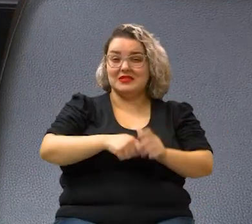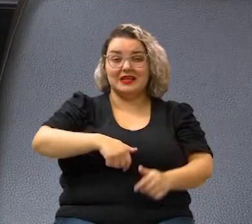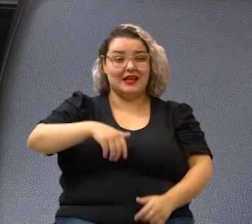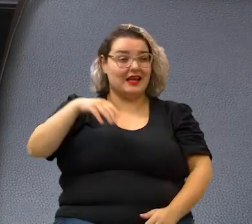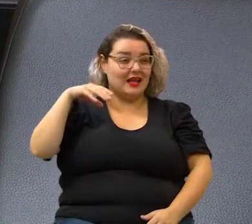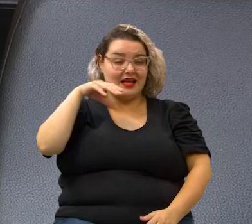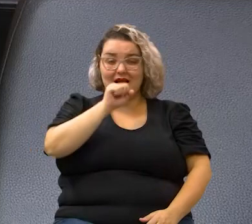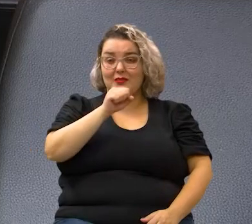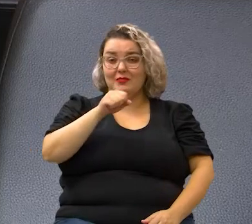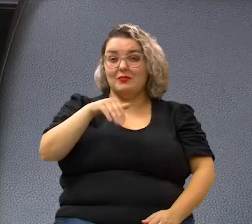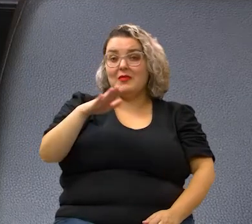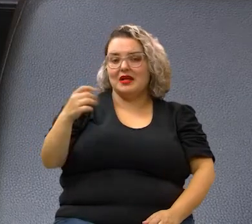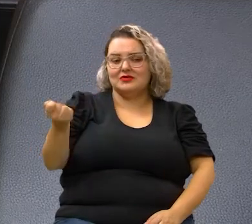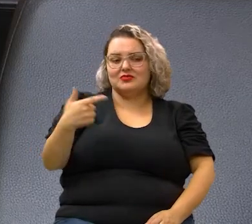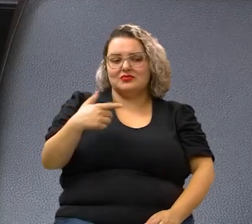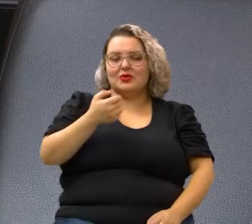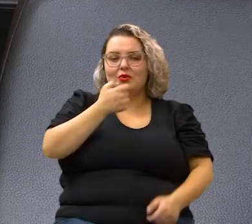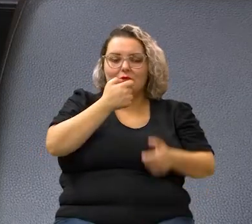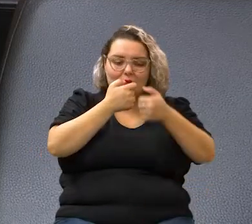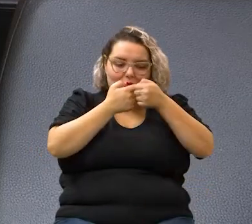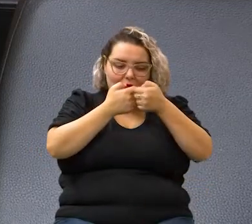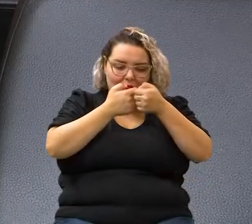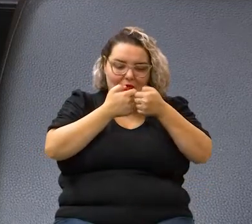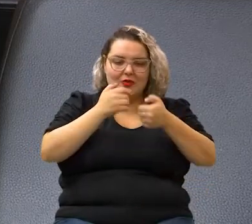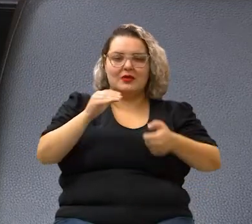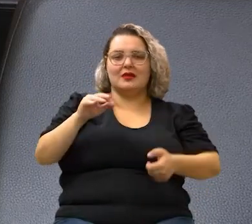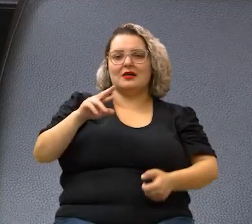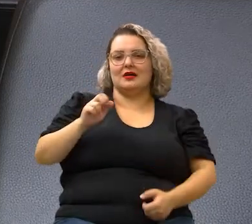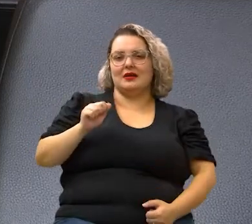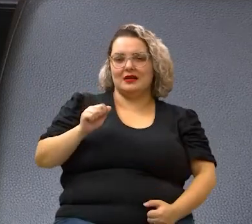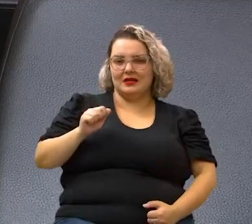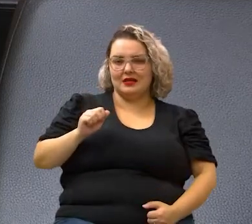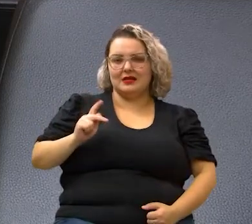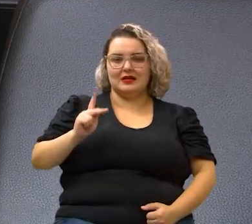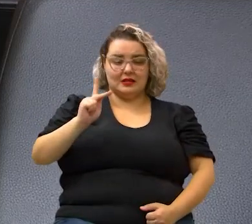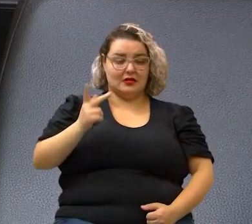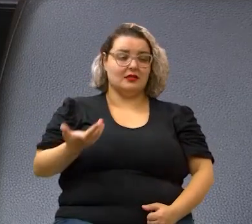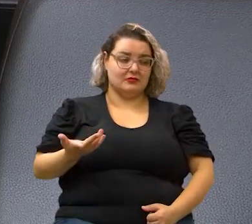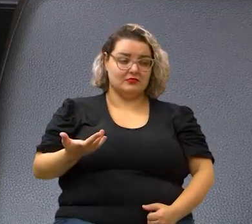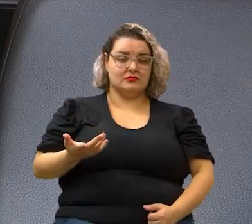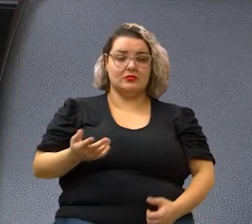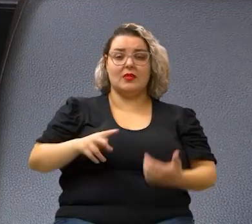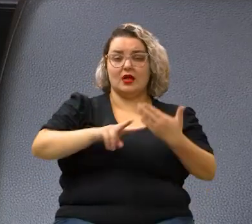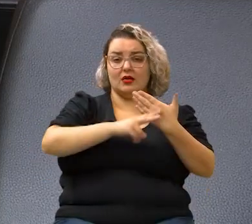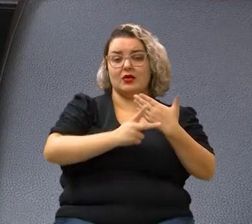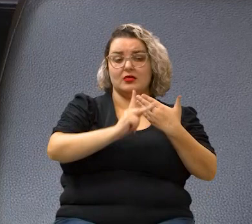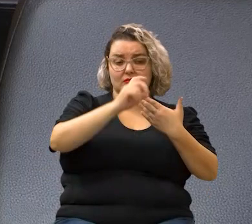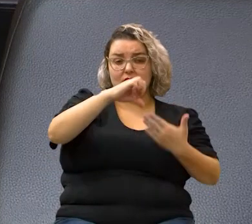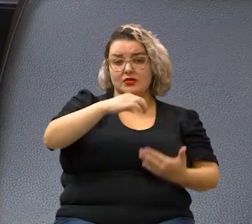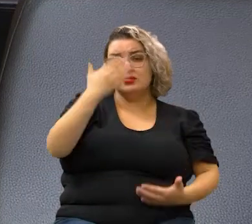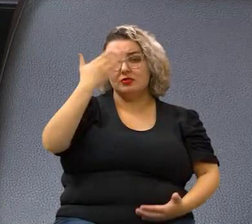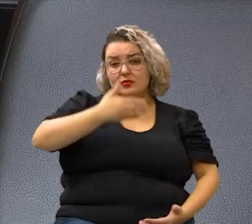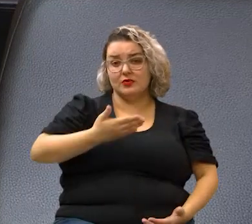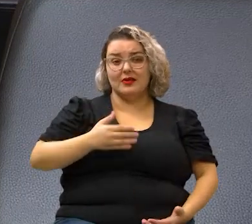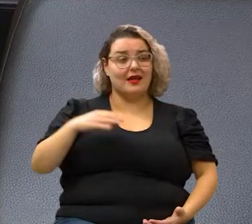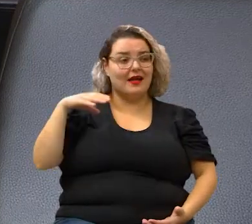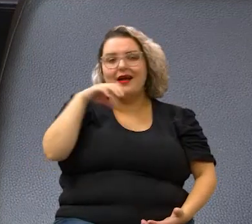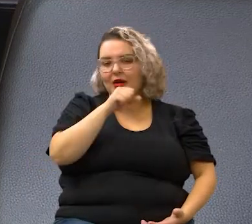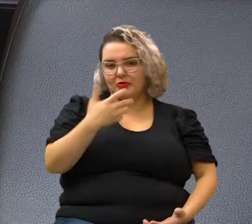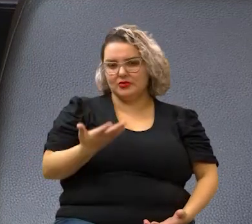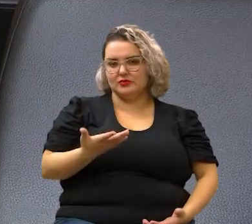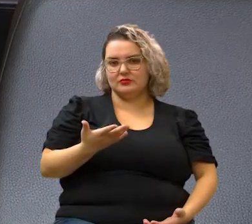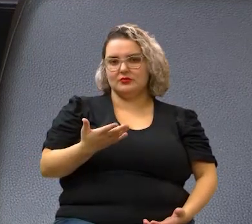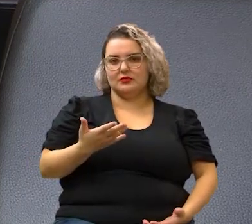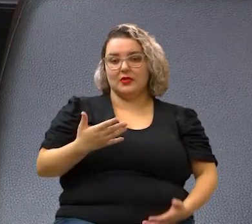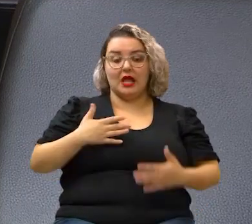rápido e até mais rápido que o crack, até porque o efeito da K9 já foi constatado que é muito